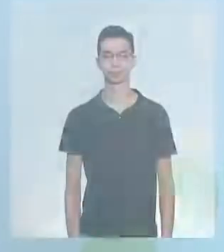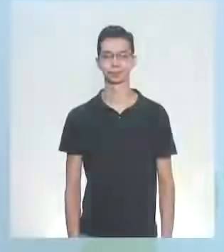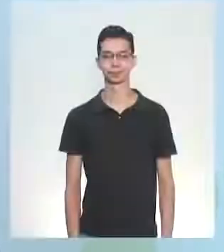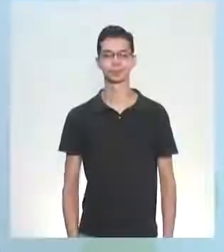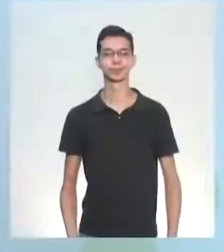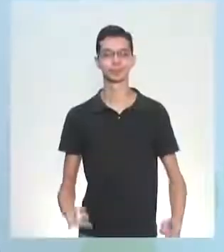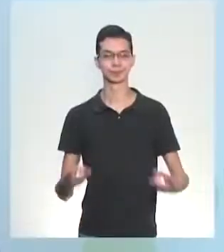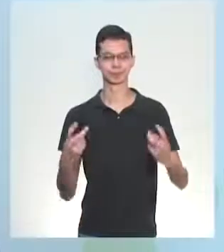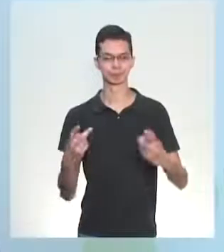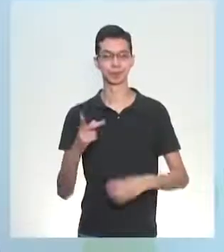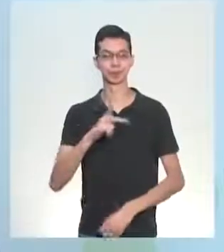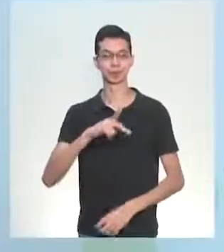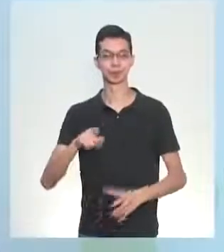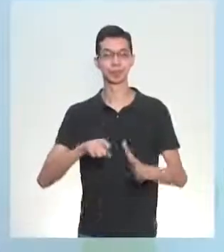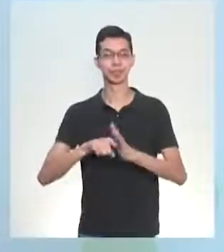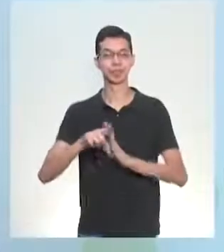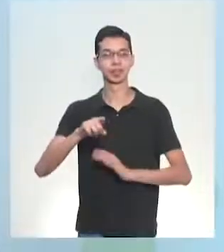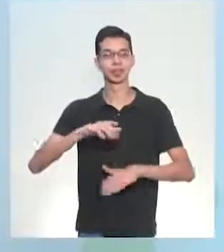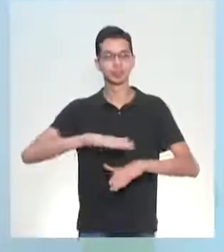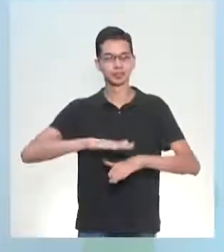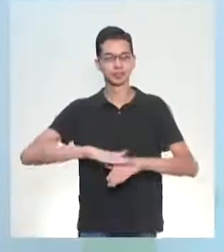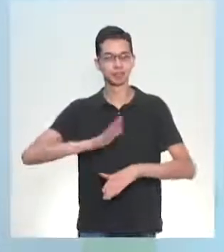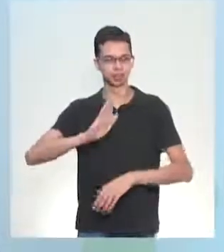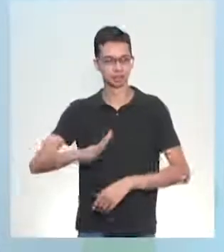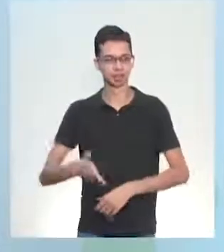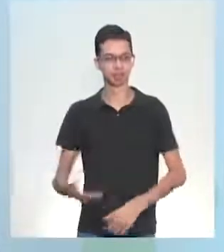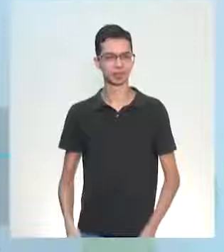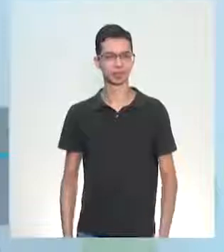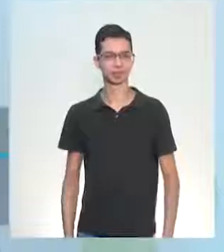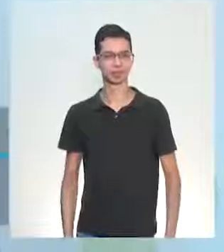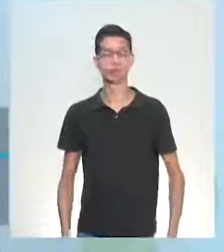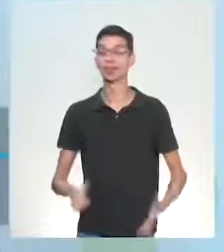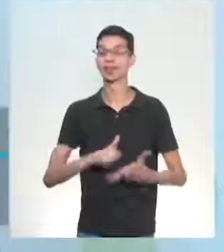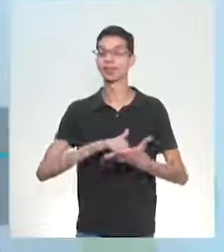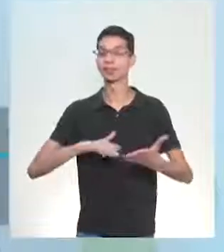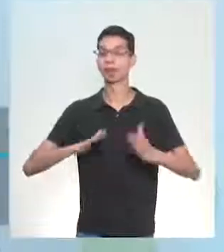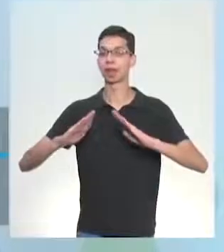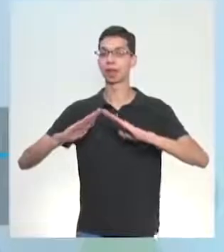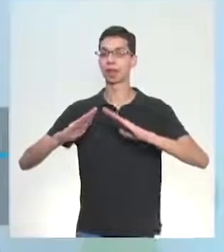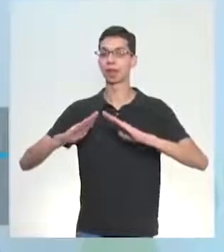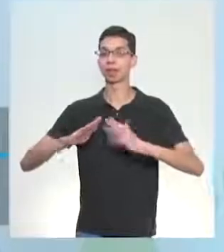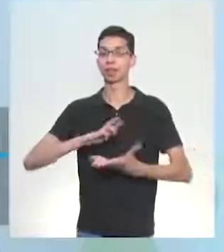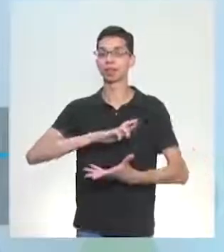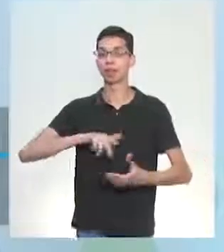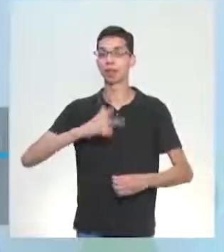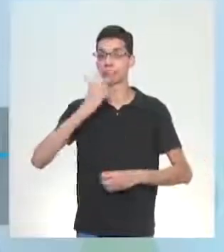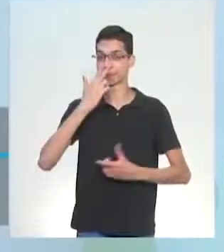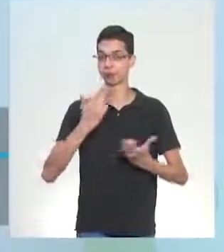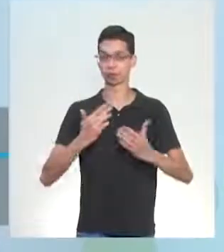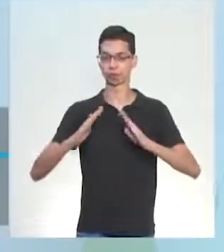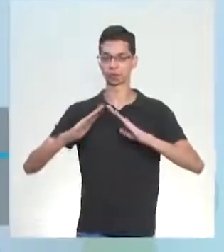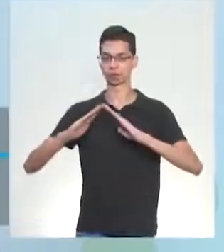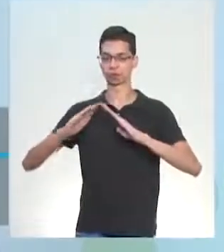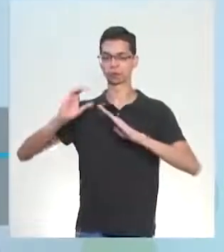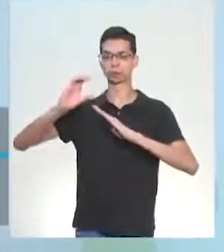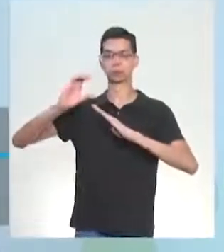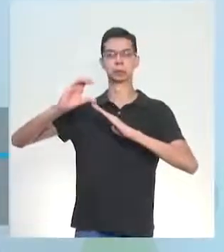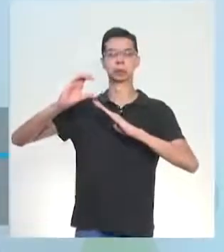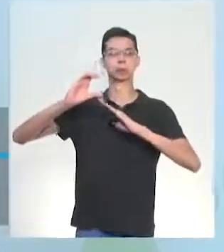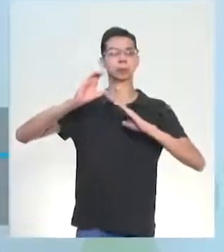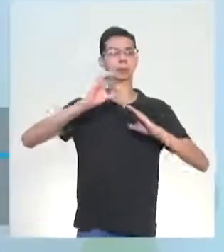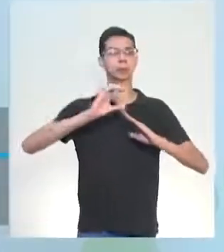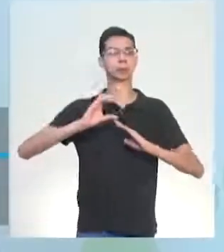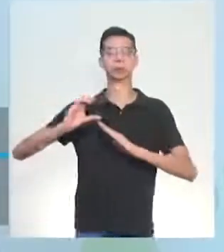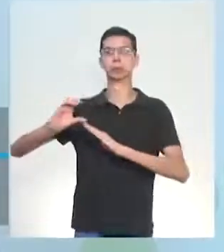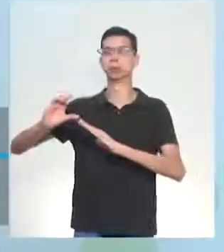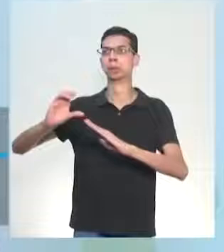Então, se o professor perguntou se você fez a atividade, normalmente em várias casas aí aparece uma interrogação. Será? Será? Quem? E o aluno